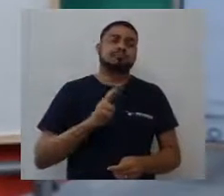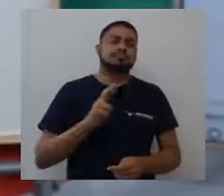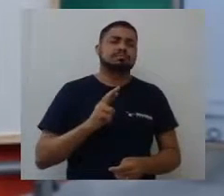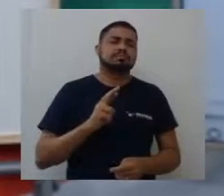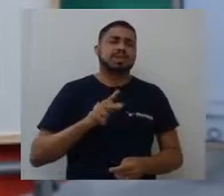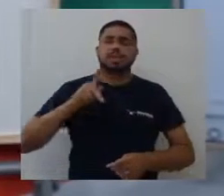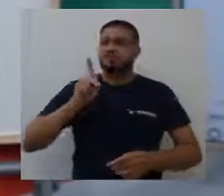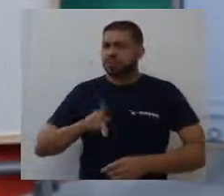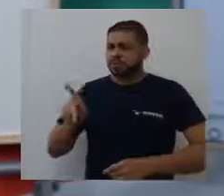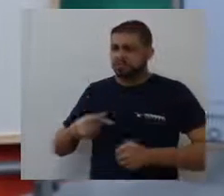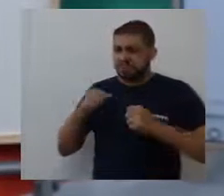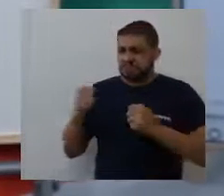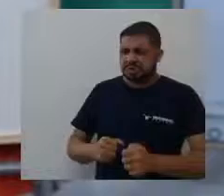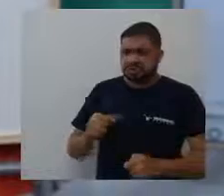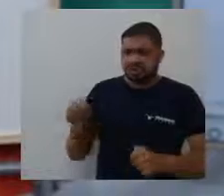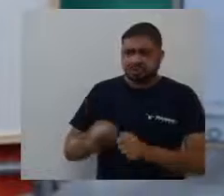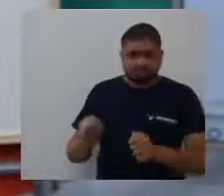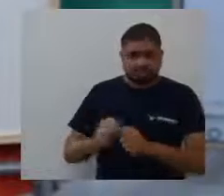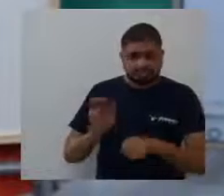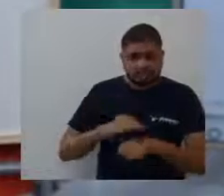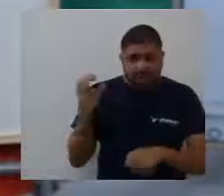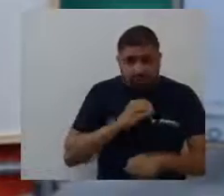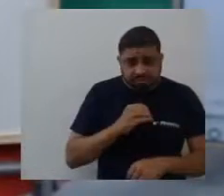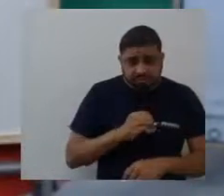eu poderia ter feito mais rápido, não poderia?